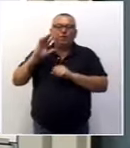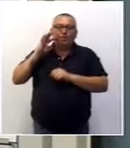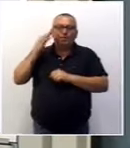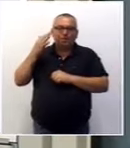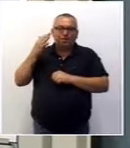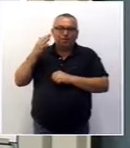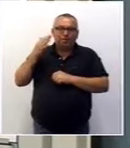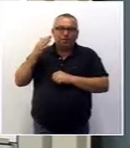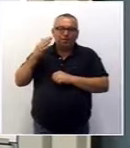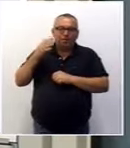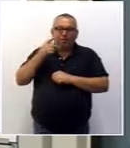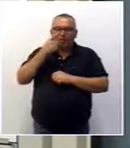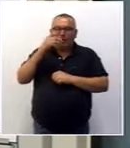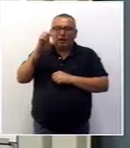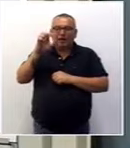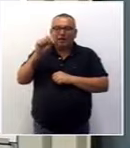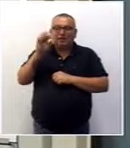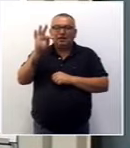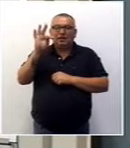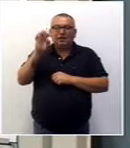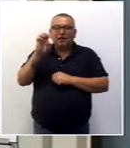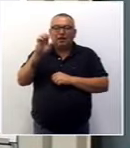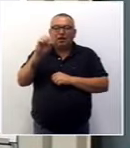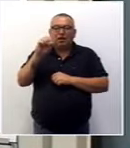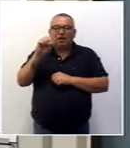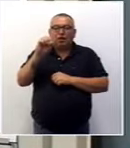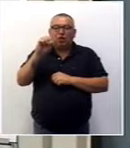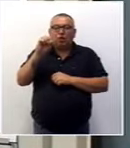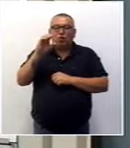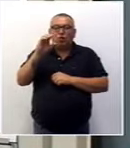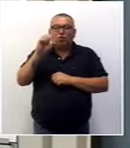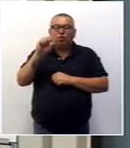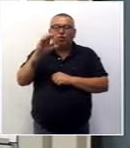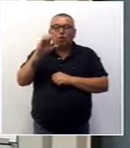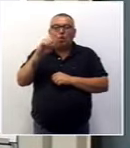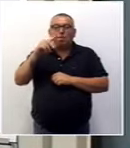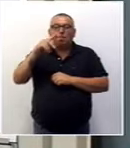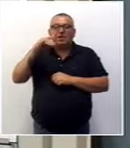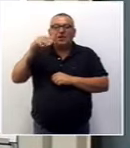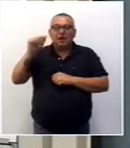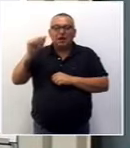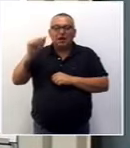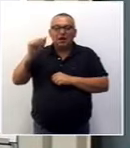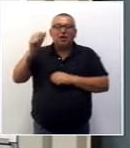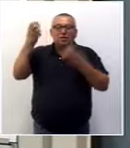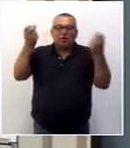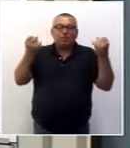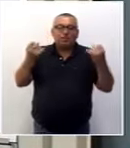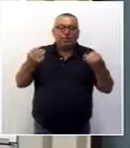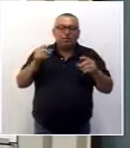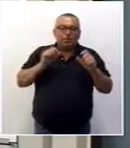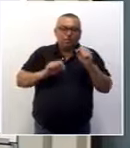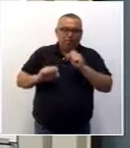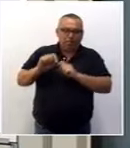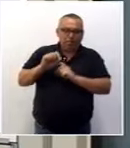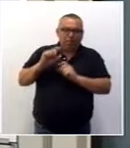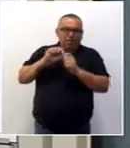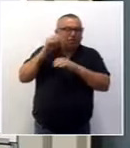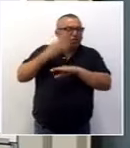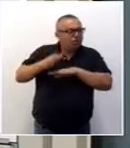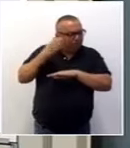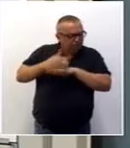coisa chamada estereoscopia, tá? Quando eu estou em sala de aula, eu costumo falar para os meus alunos fazerem o seguinte exercício.